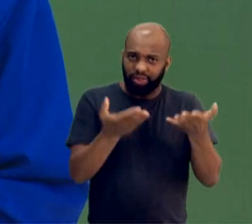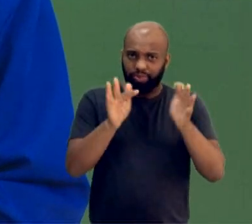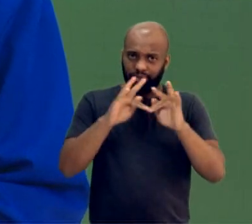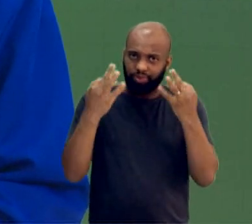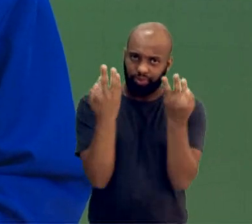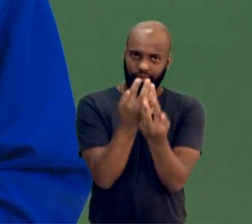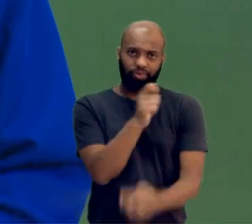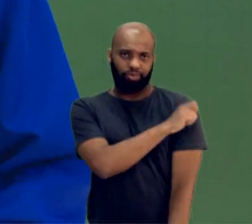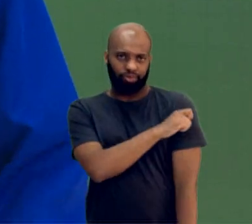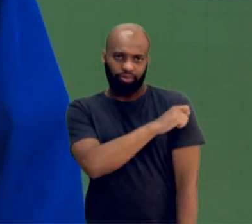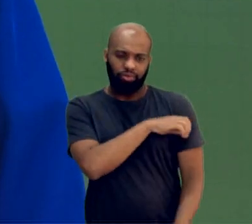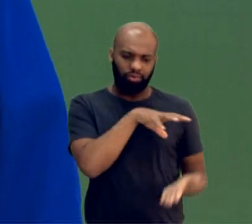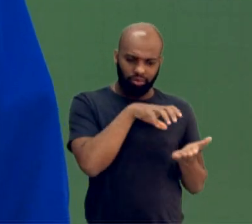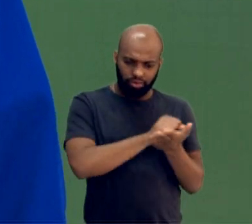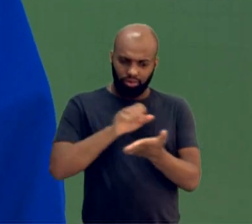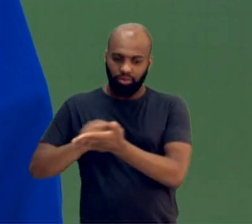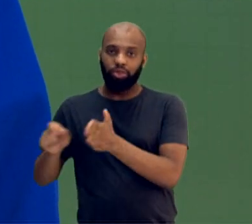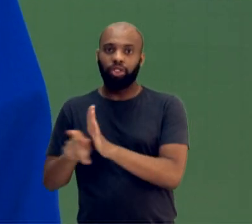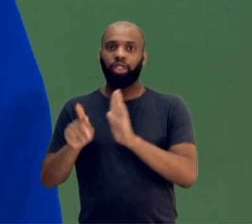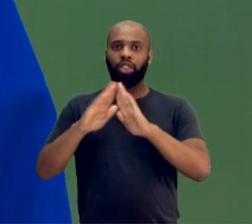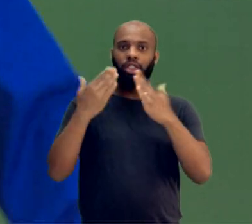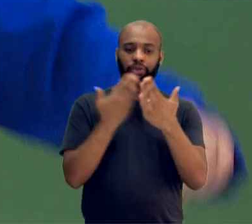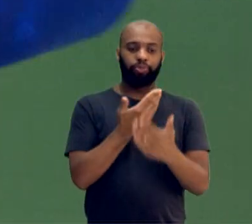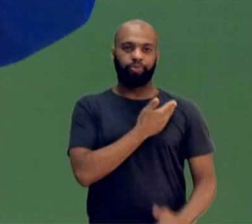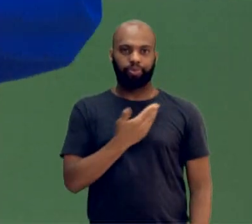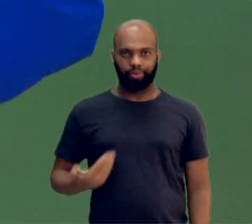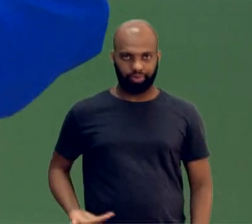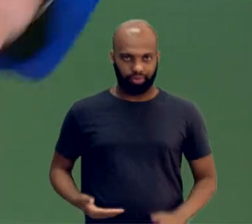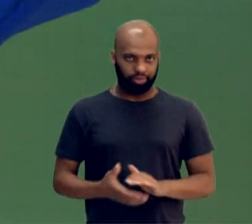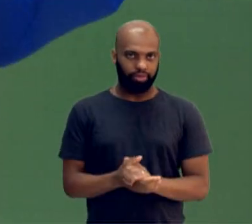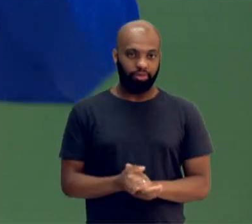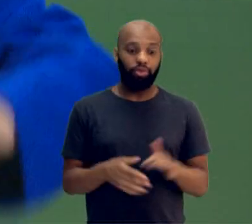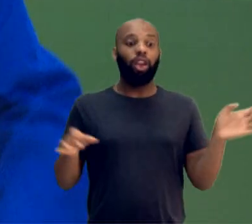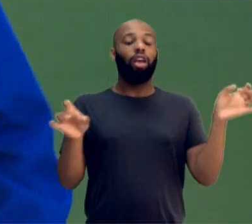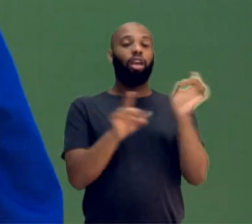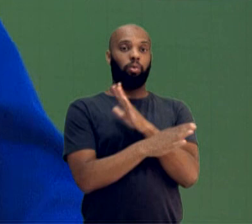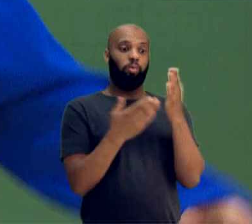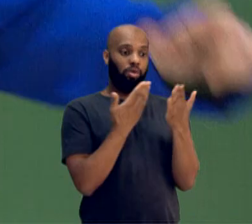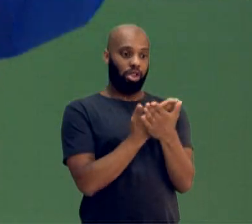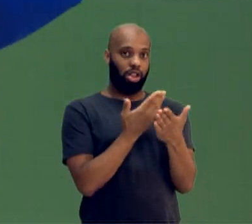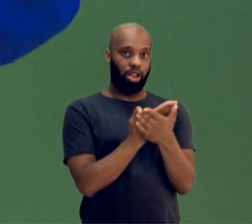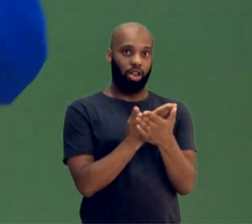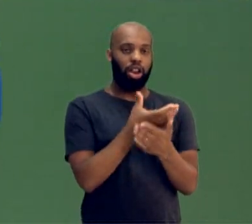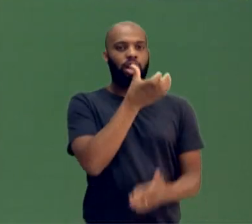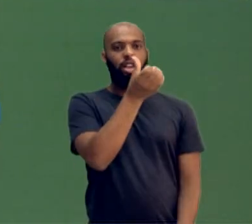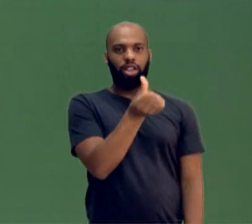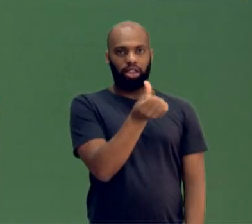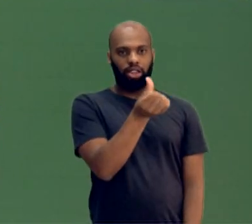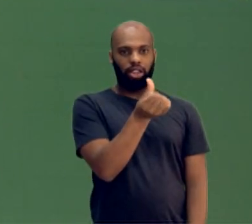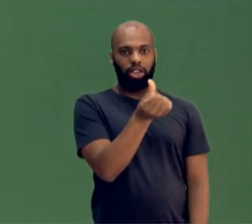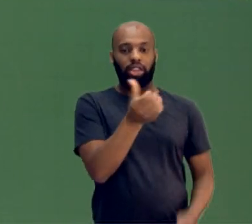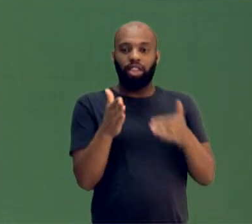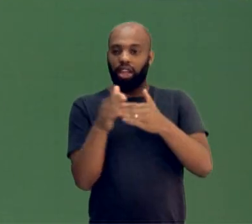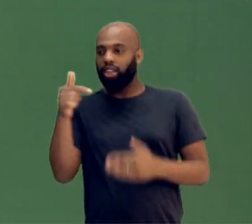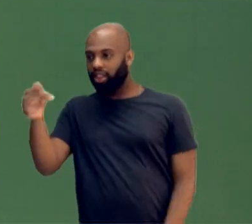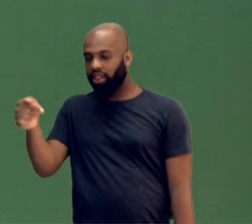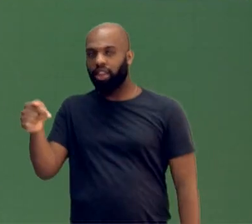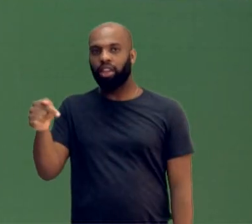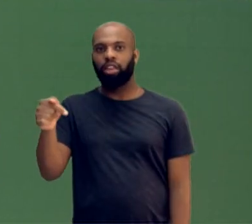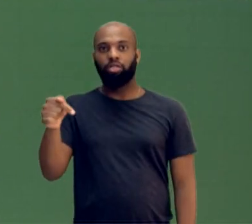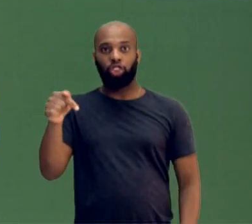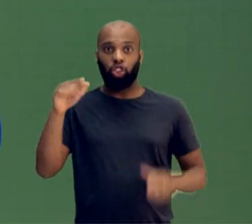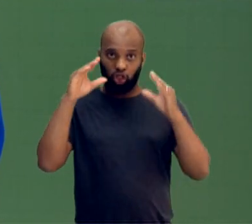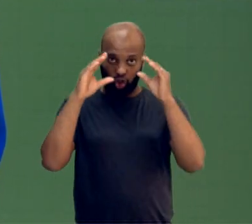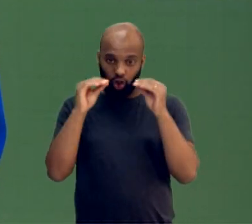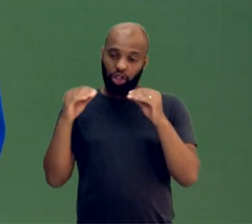alunos matriculados na rede pública. Então, acabou a aula às 6 da tarde, olha, das 6 às 7 horas ali, venham aqui pegar seu quilo de